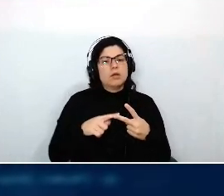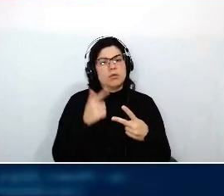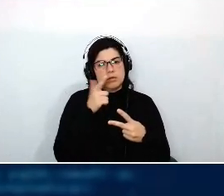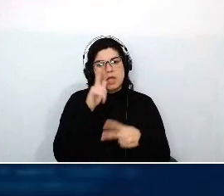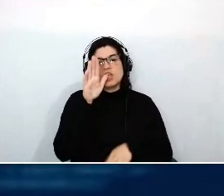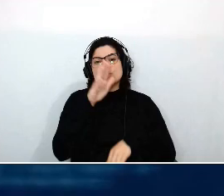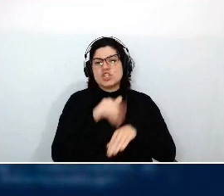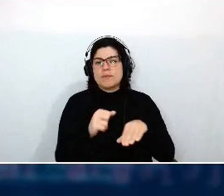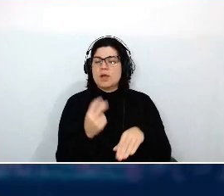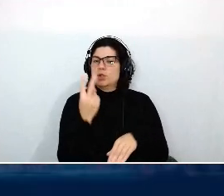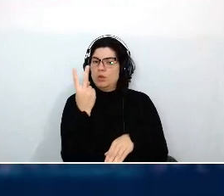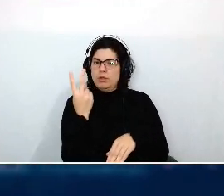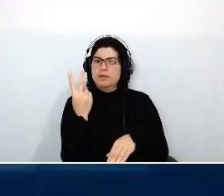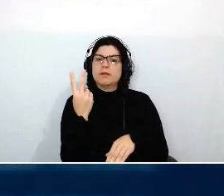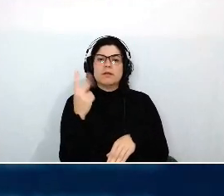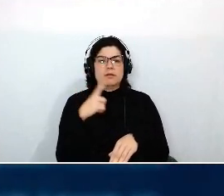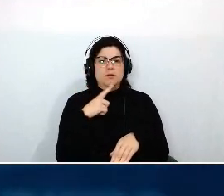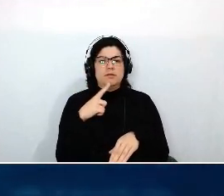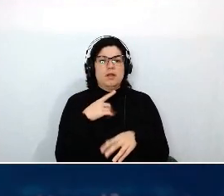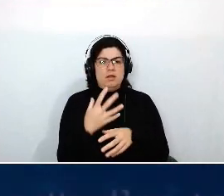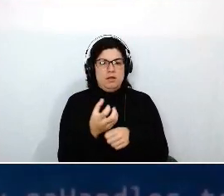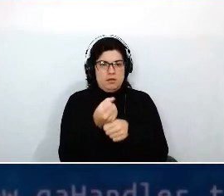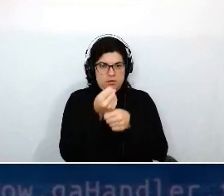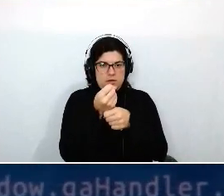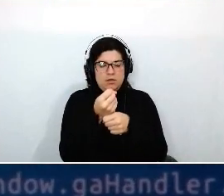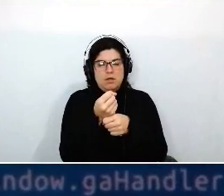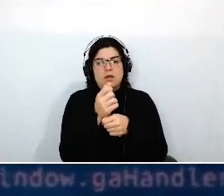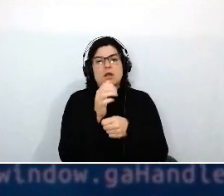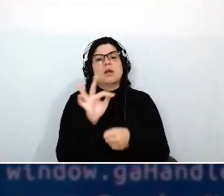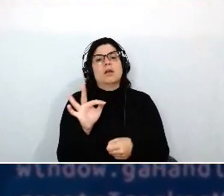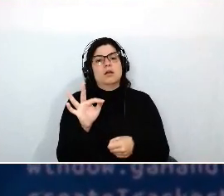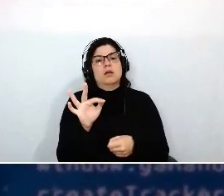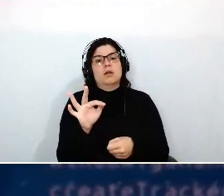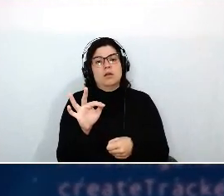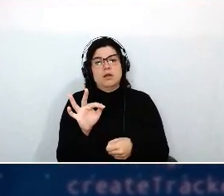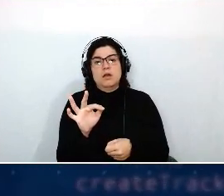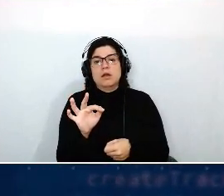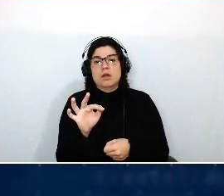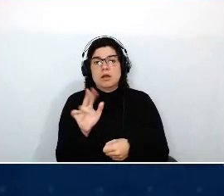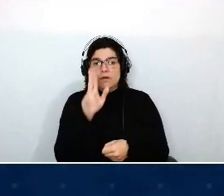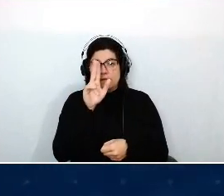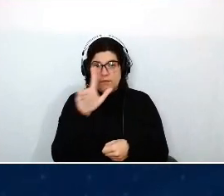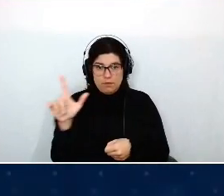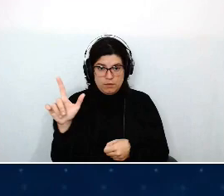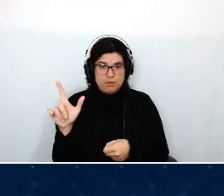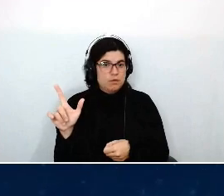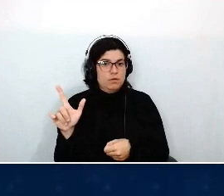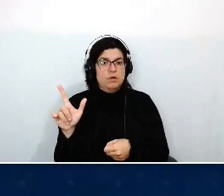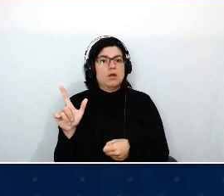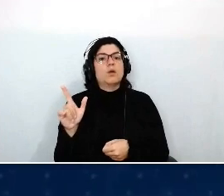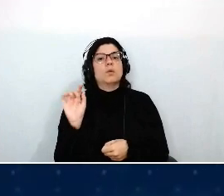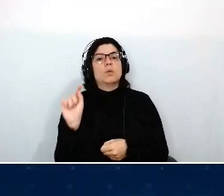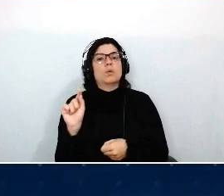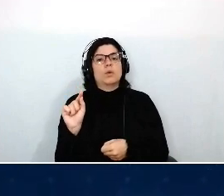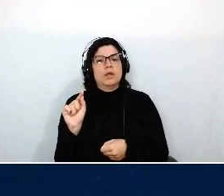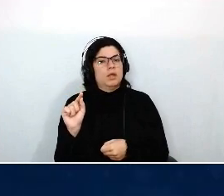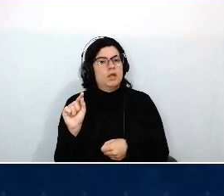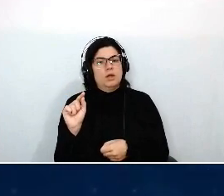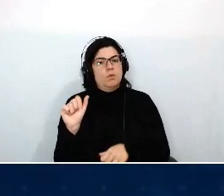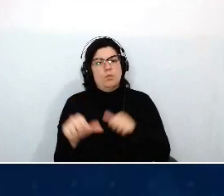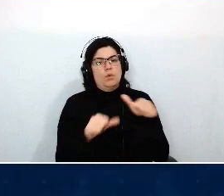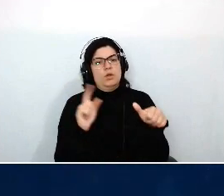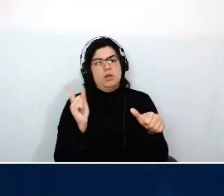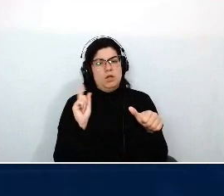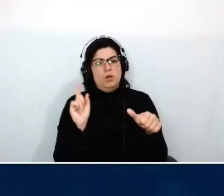full está segurando. E aí eu mutei aquela variável de full. Eu não mutei full. Full ainda é sempre imutável. Eu mudei